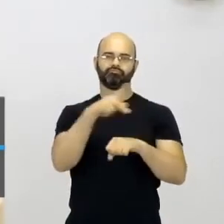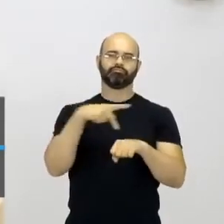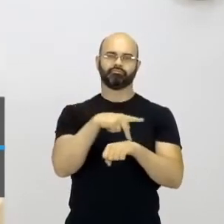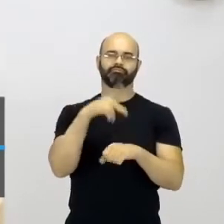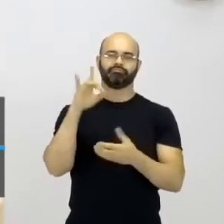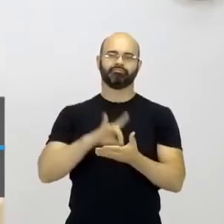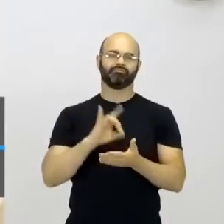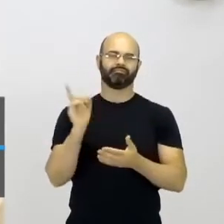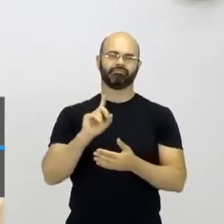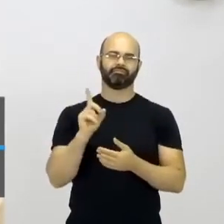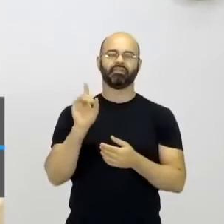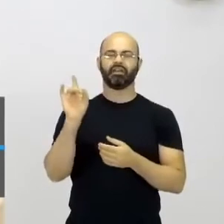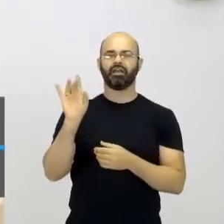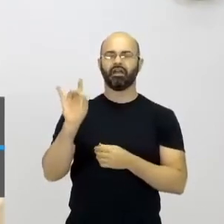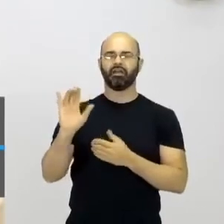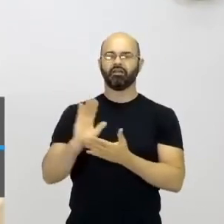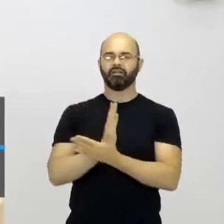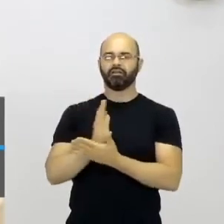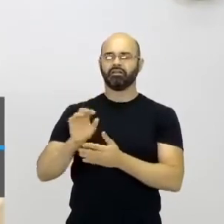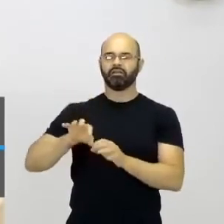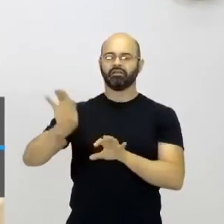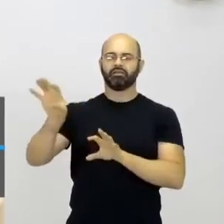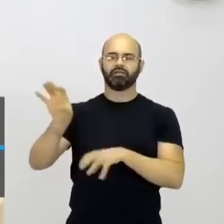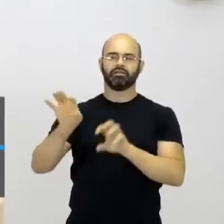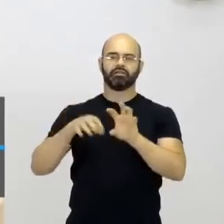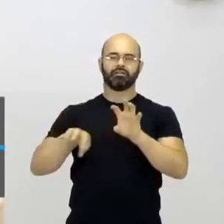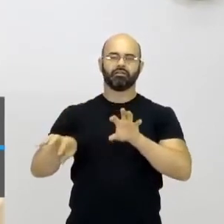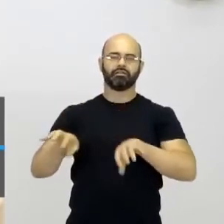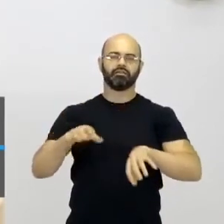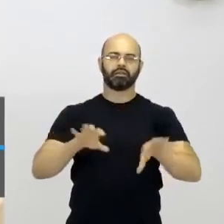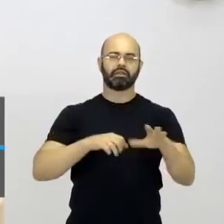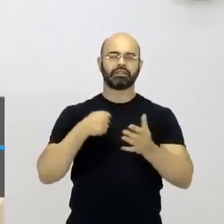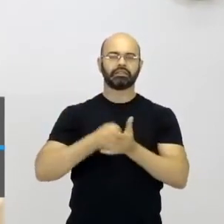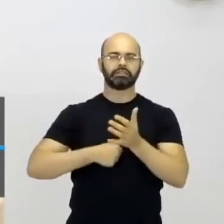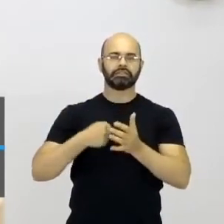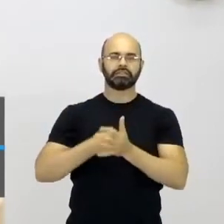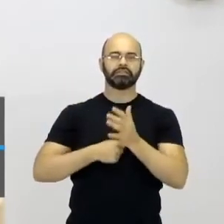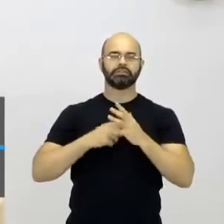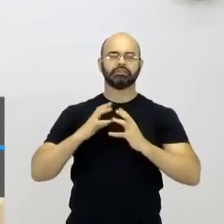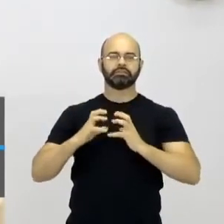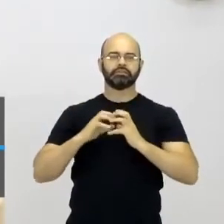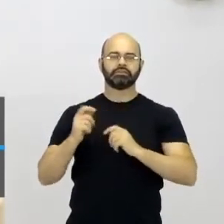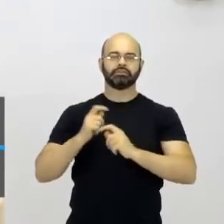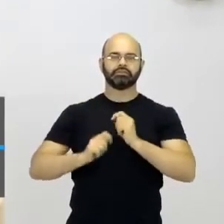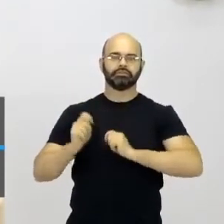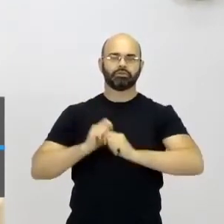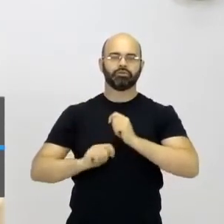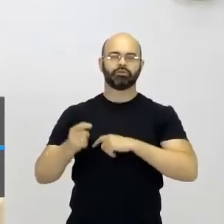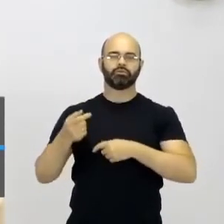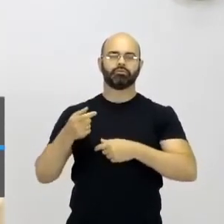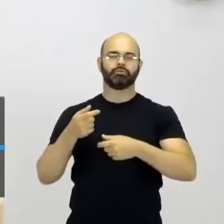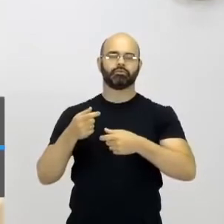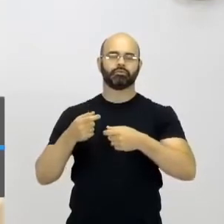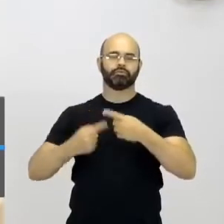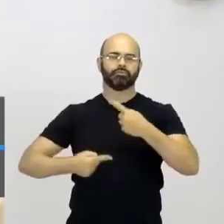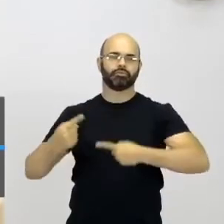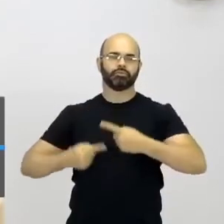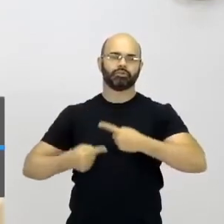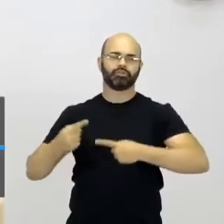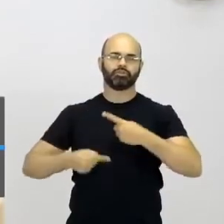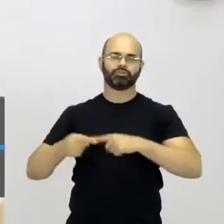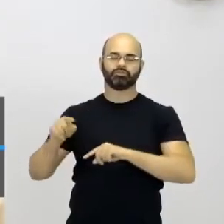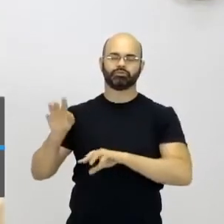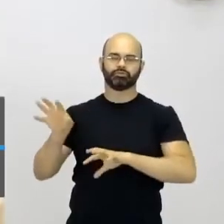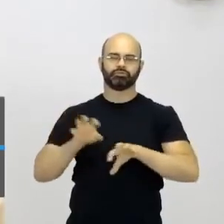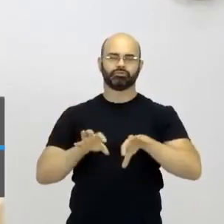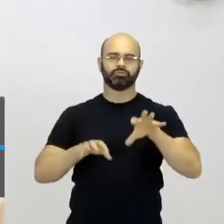nação, né? Cada um estava ali lutando pelo seu espaço econômico, político. Nós teremos depois